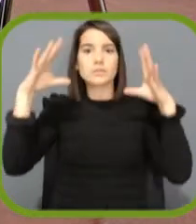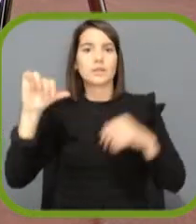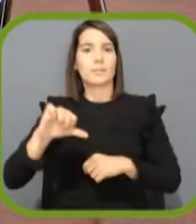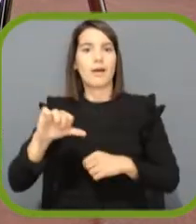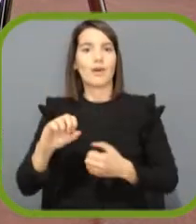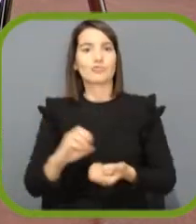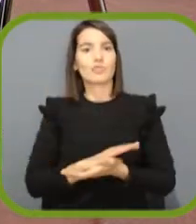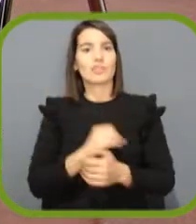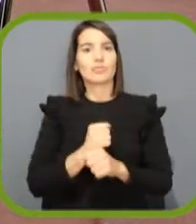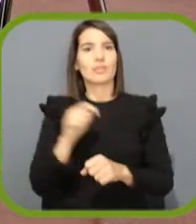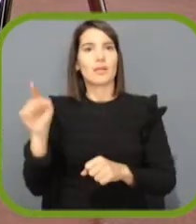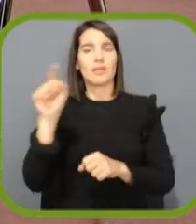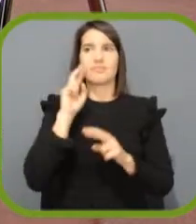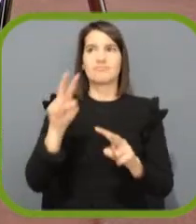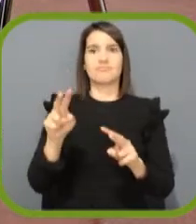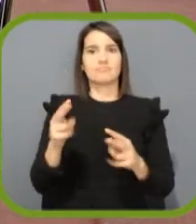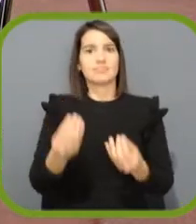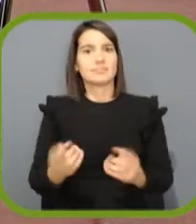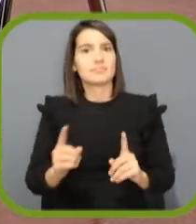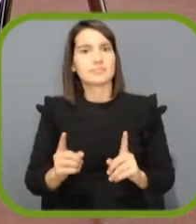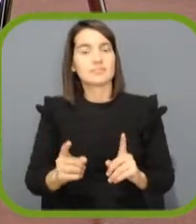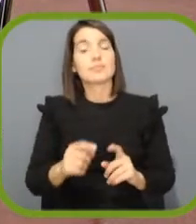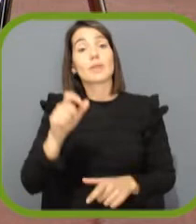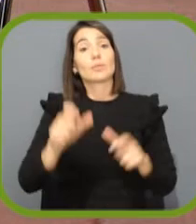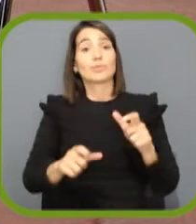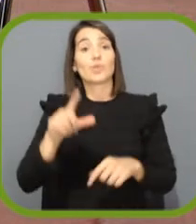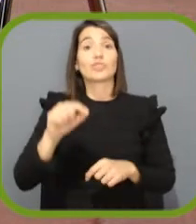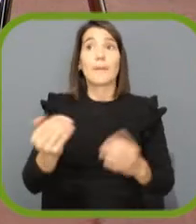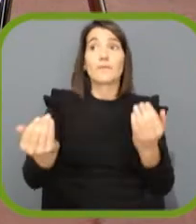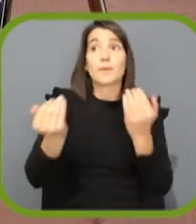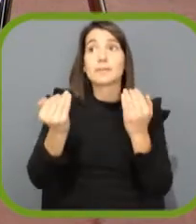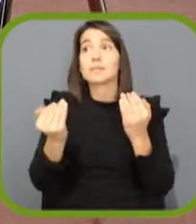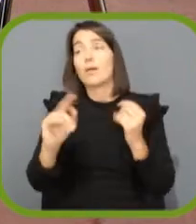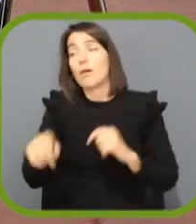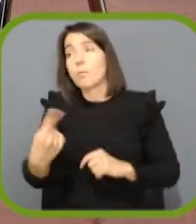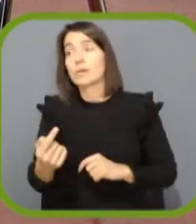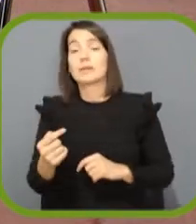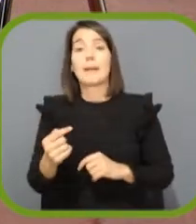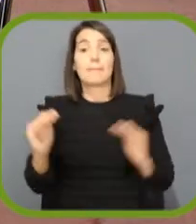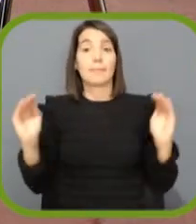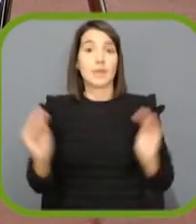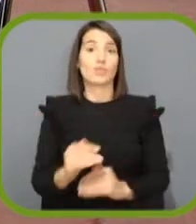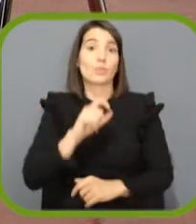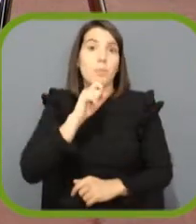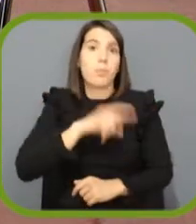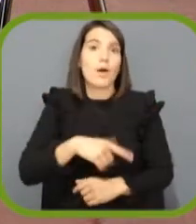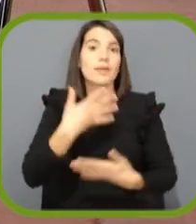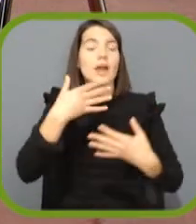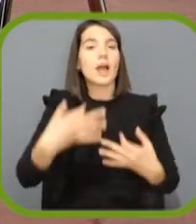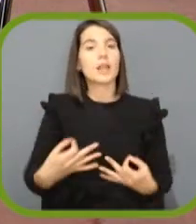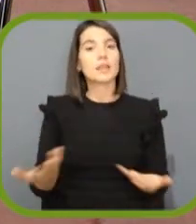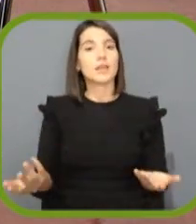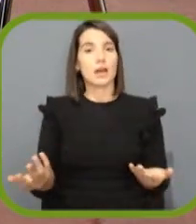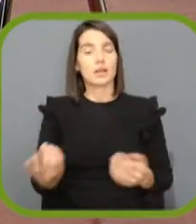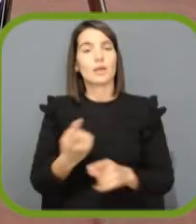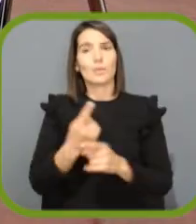ideia do jornalismo que se faz. Ao mesmo tempo, as pessoas que eventualmente são menos informadas podem acreditar, porque é uma